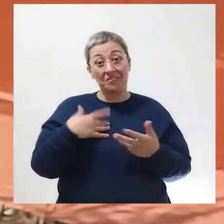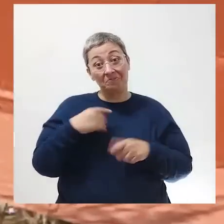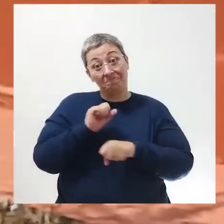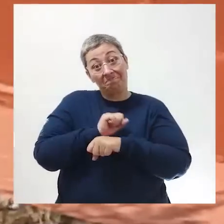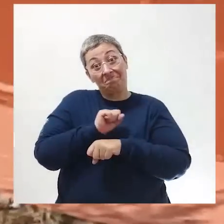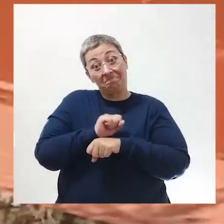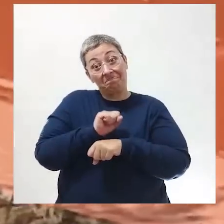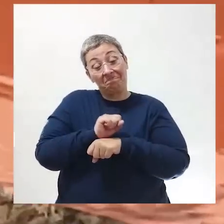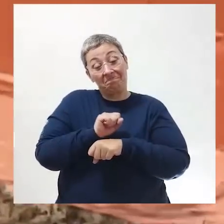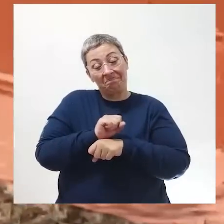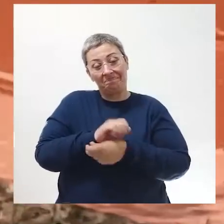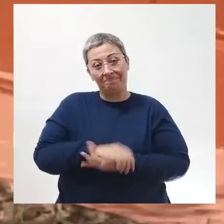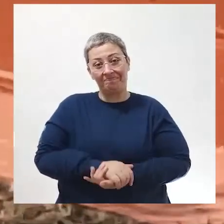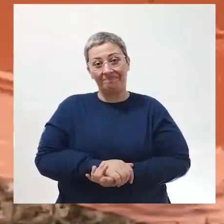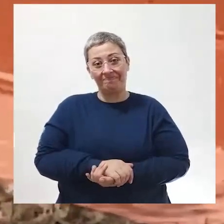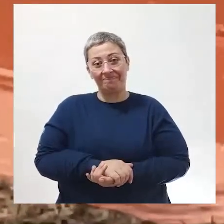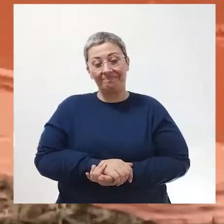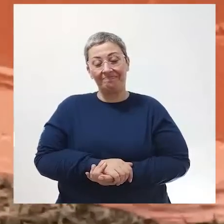Agora eu tenho que aguardar.